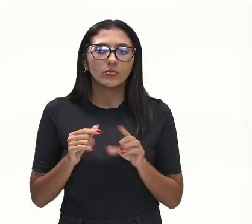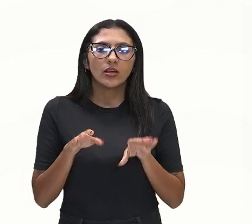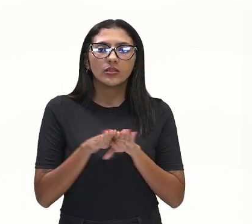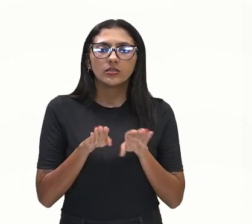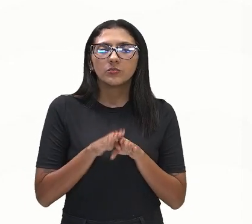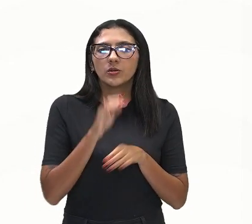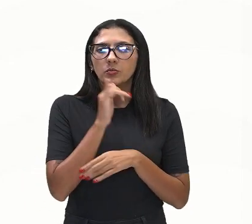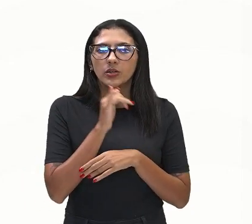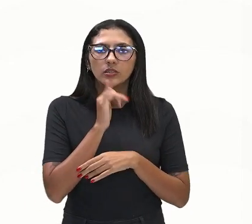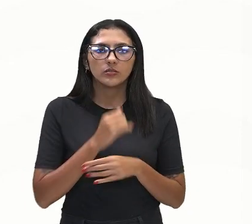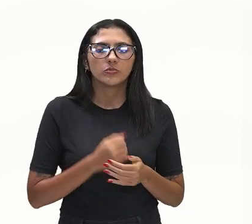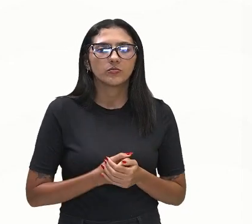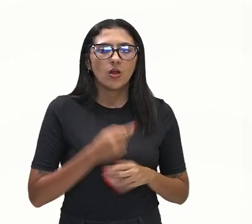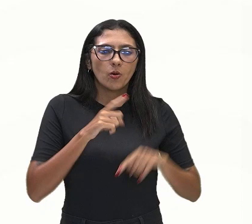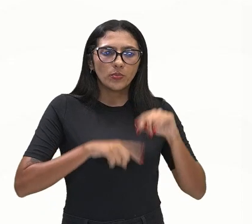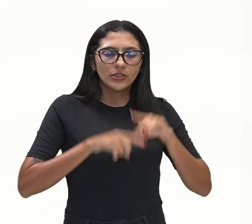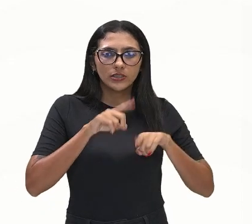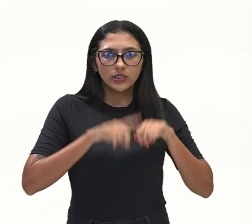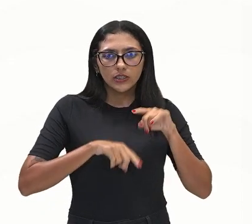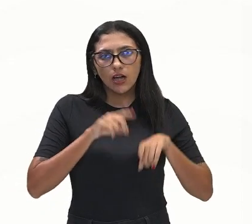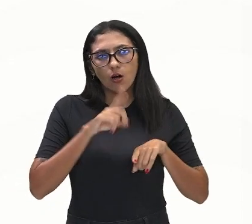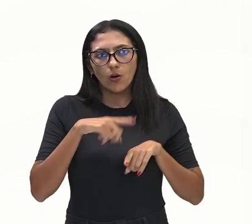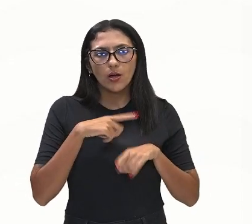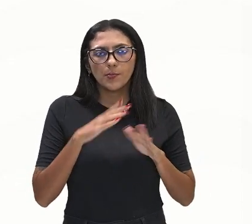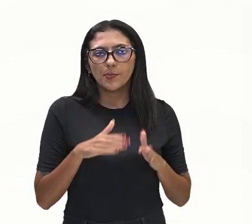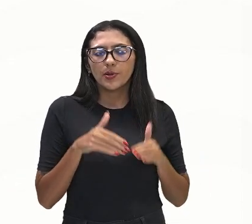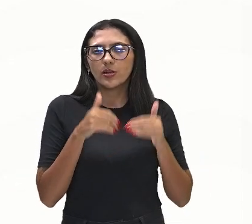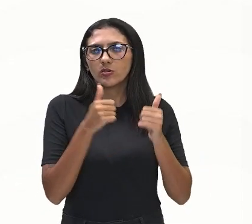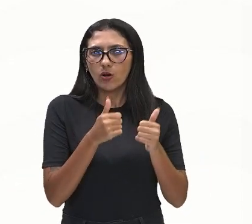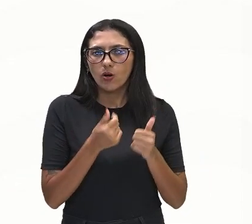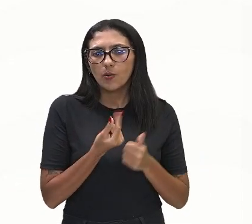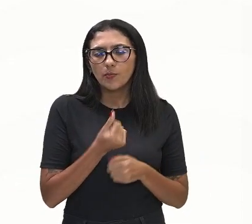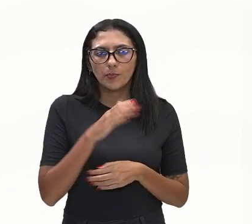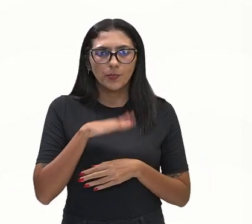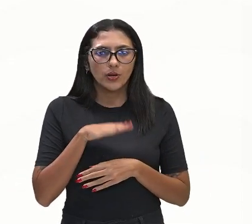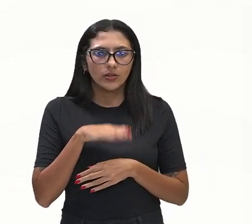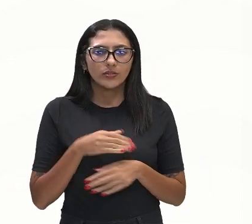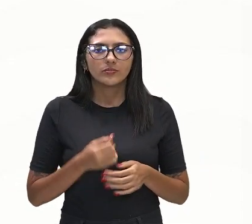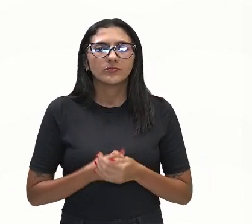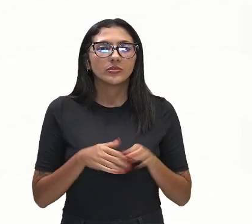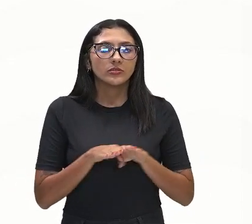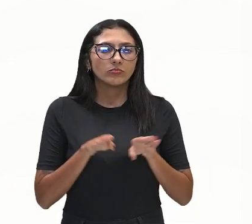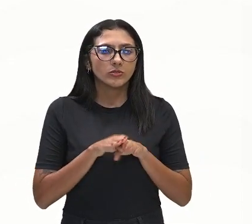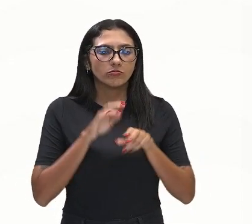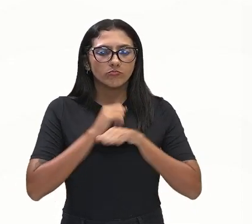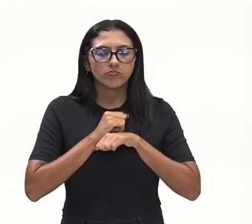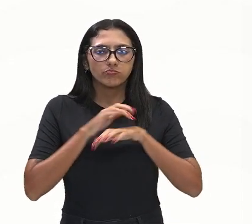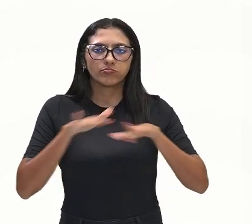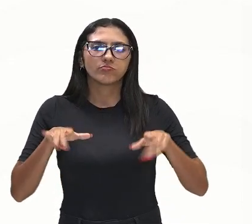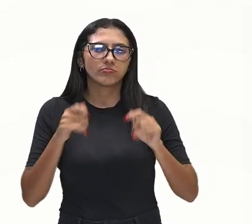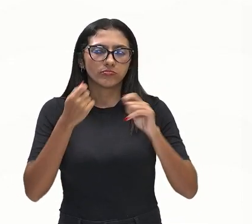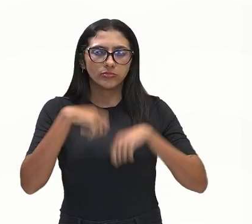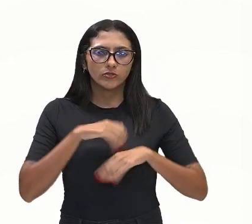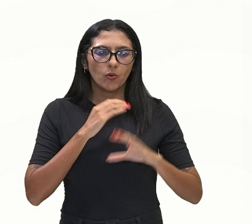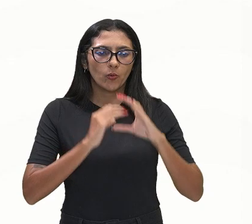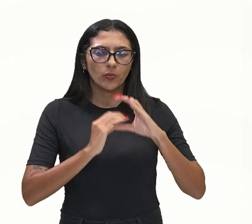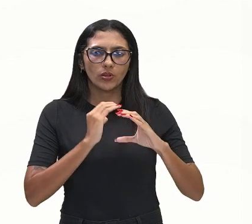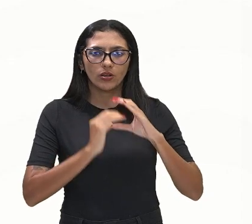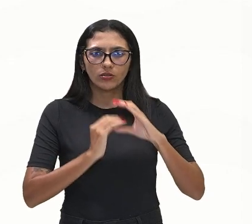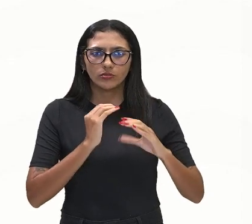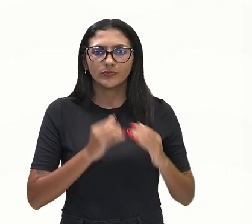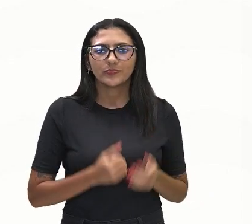mais acessível e seja mais em conta. Vai ocorrer a expansão das redes de comunicação. O desenvolvimento